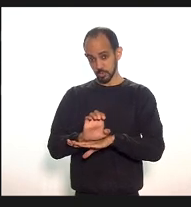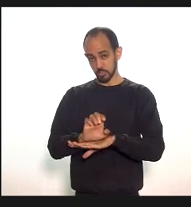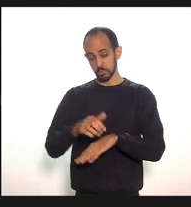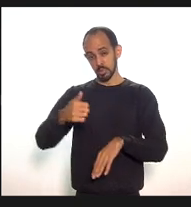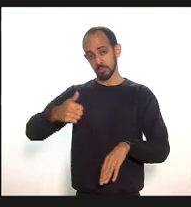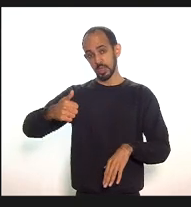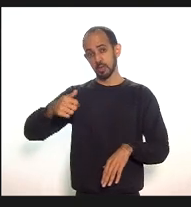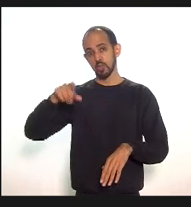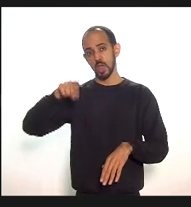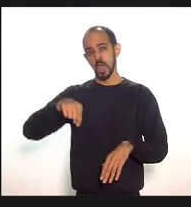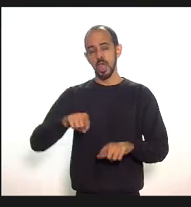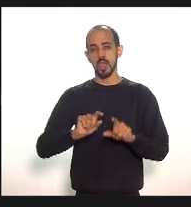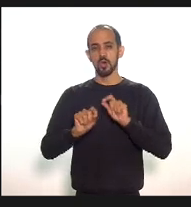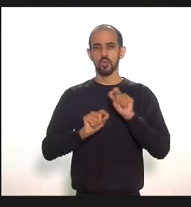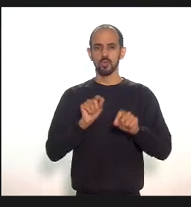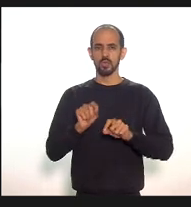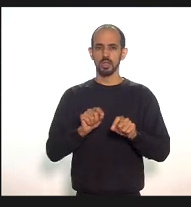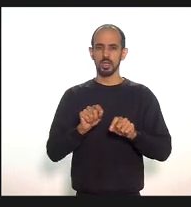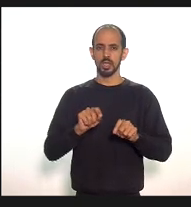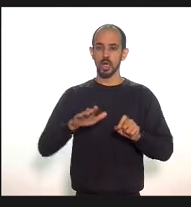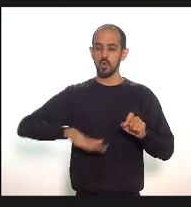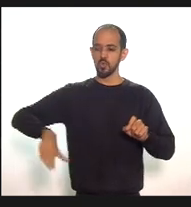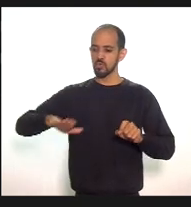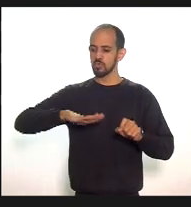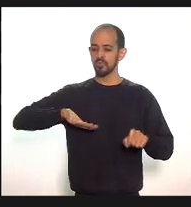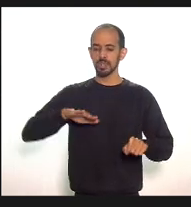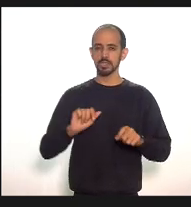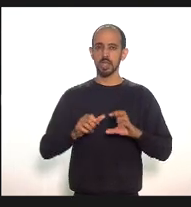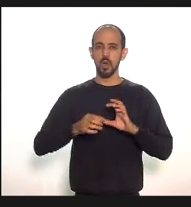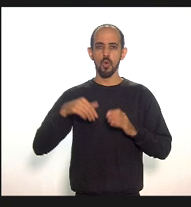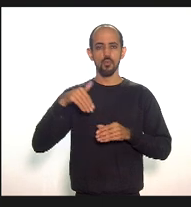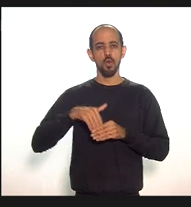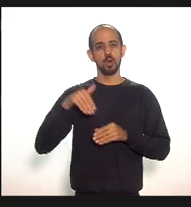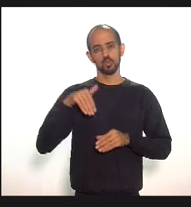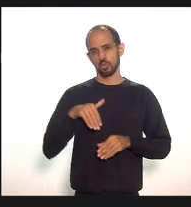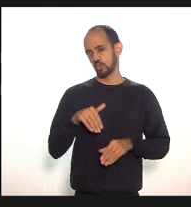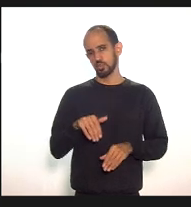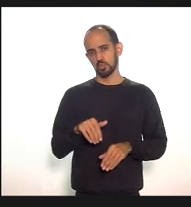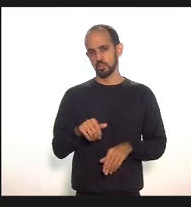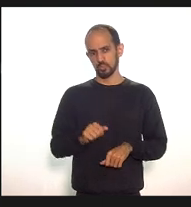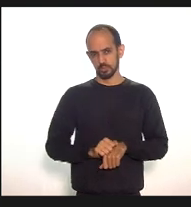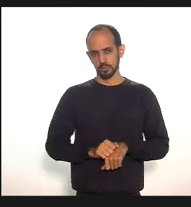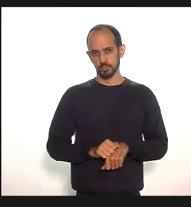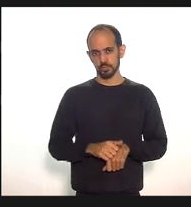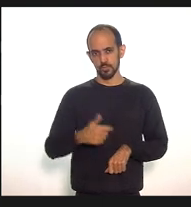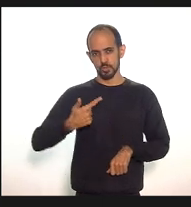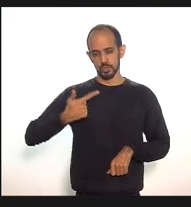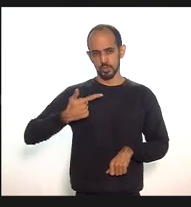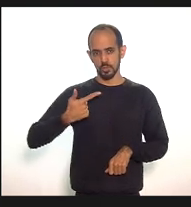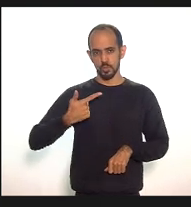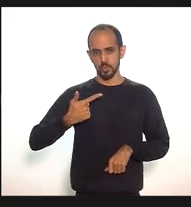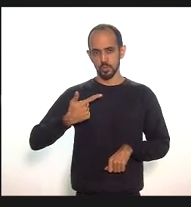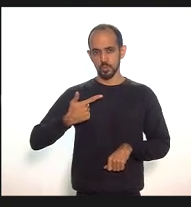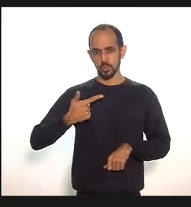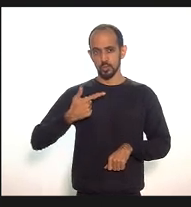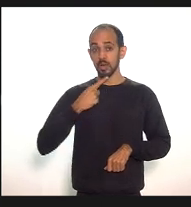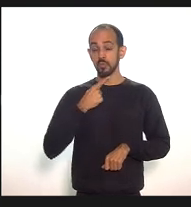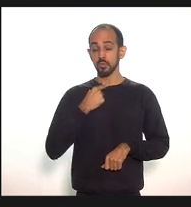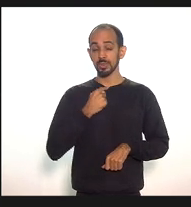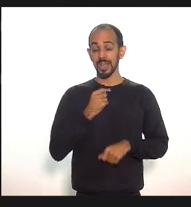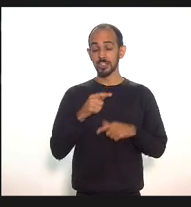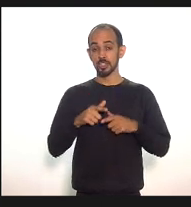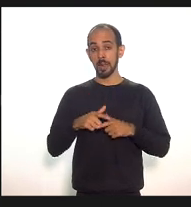primeiro a questão da universalidade do voto o segundo a predominância da vontade da